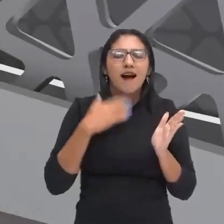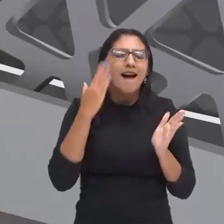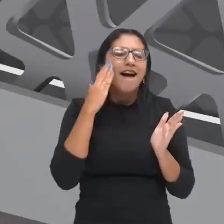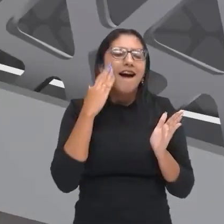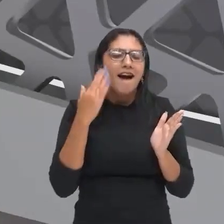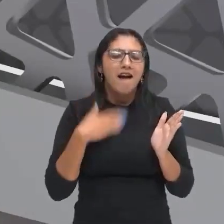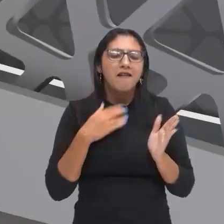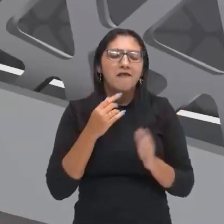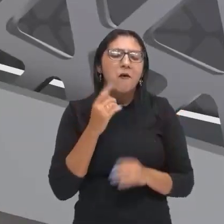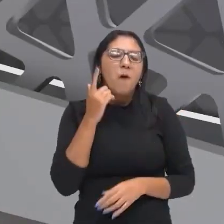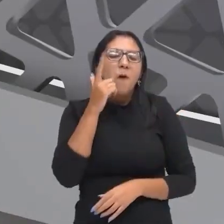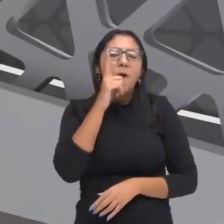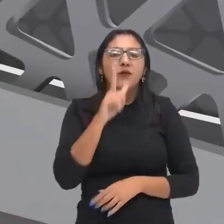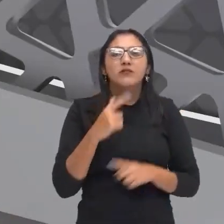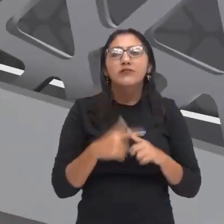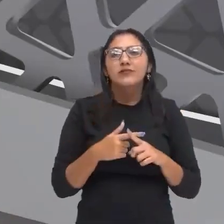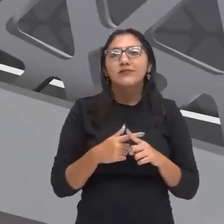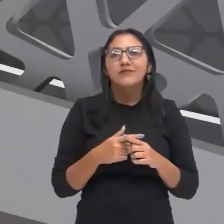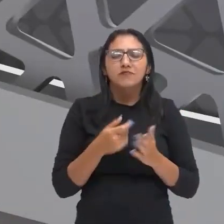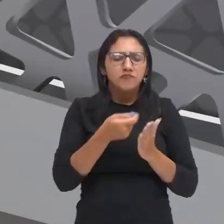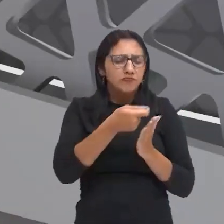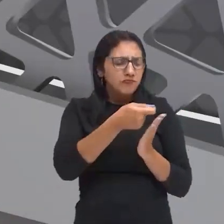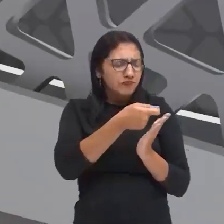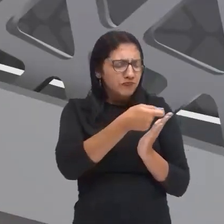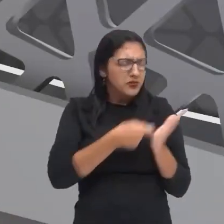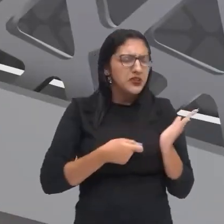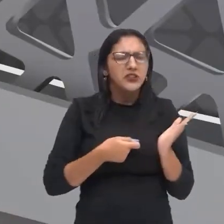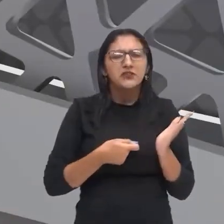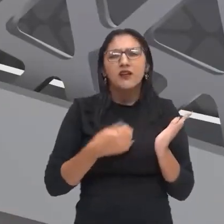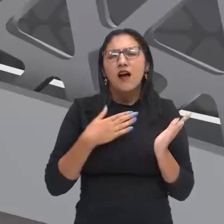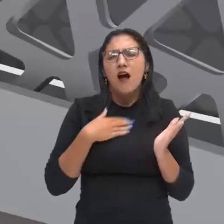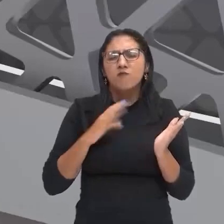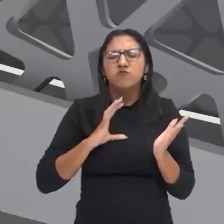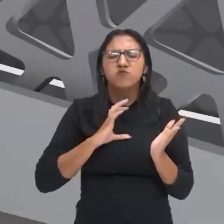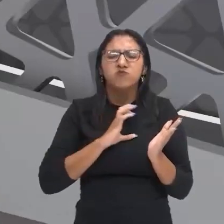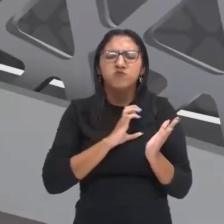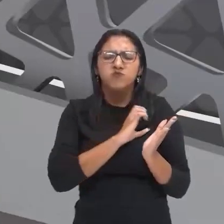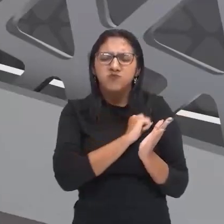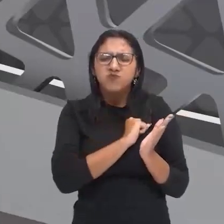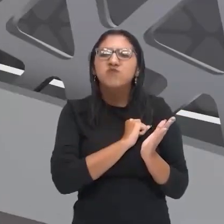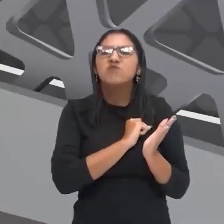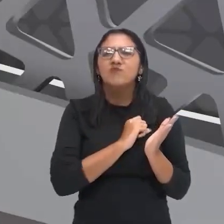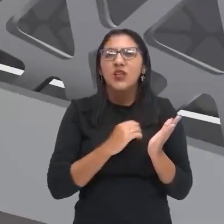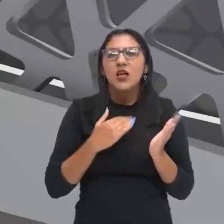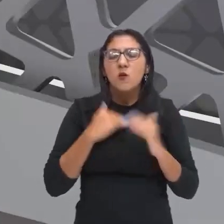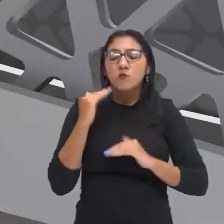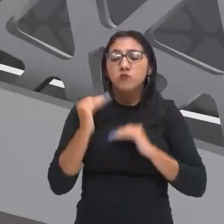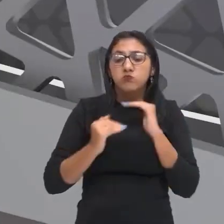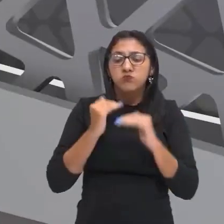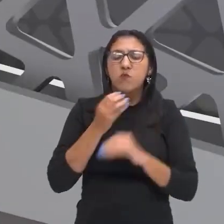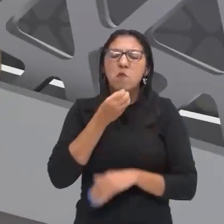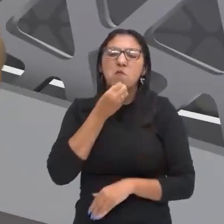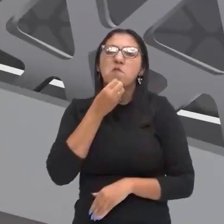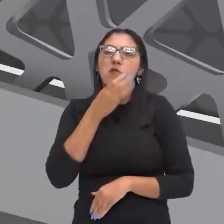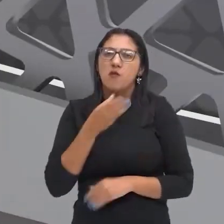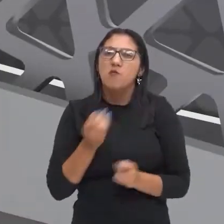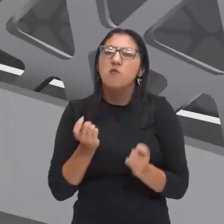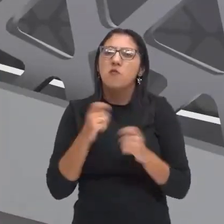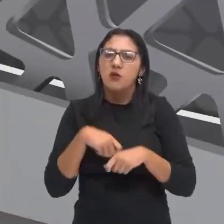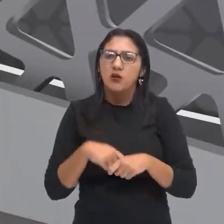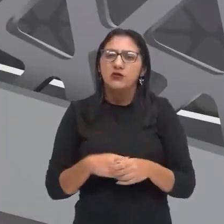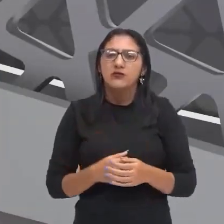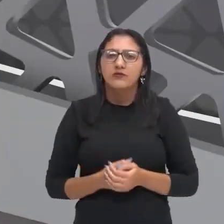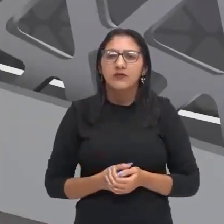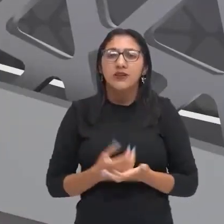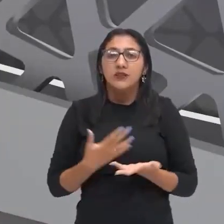redação. Porque escrever é uma capacidade, uma habilidade que eu tenho e que eu desenvolvo bem. Então, eu